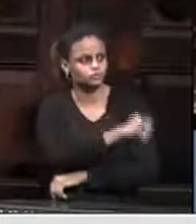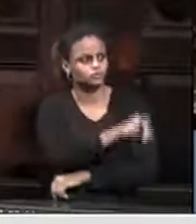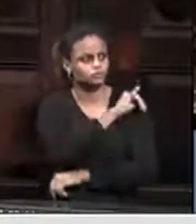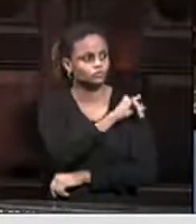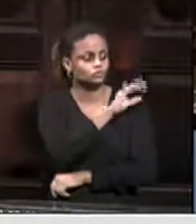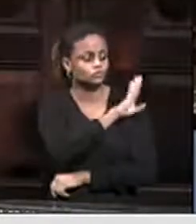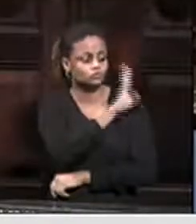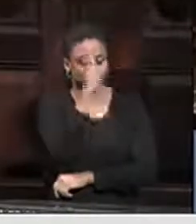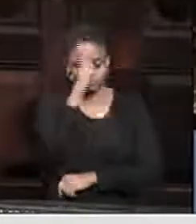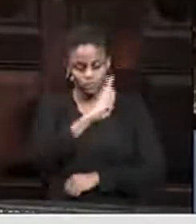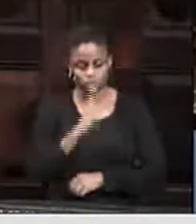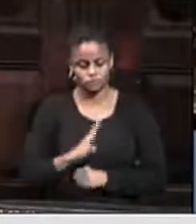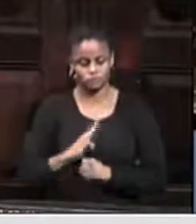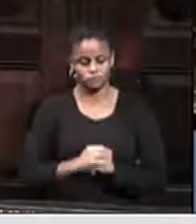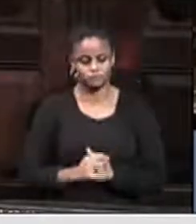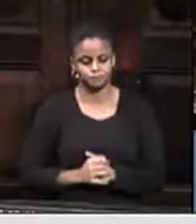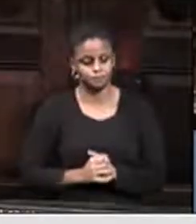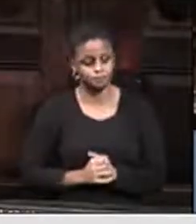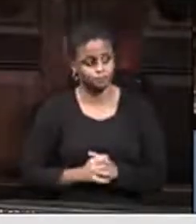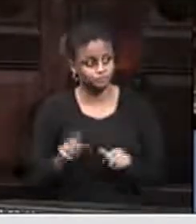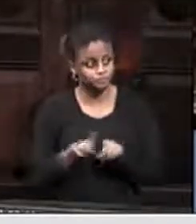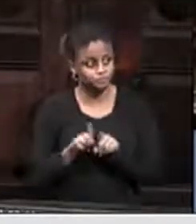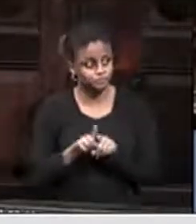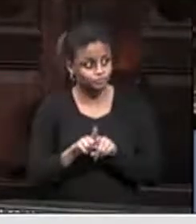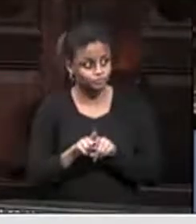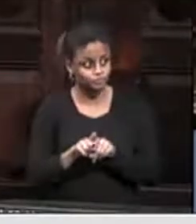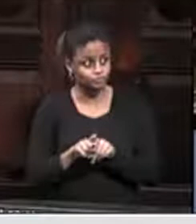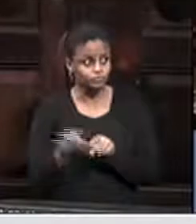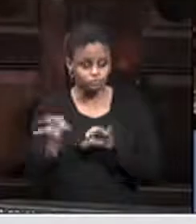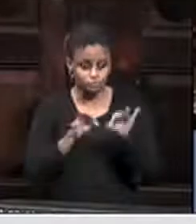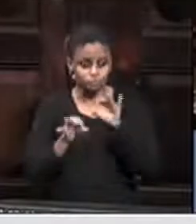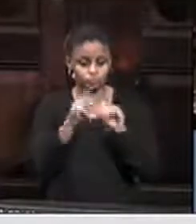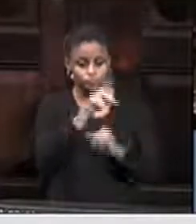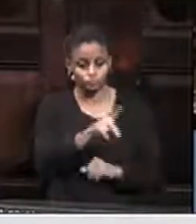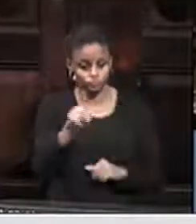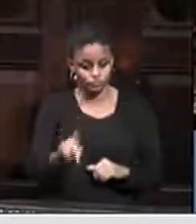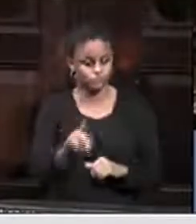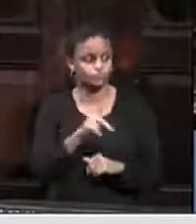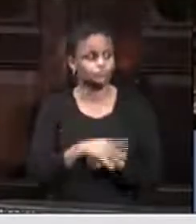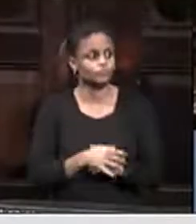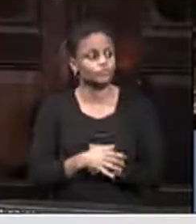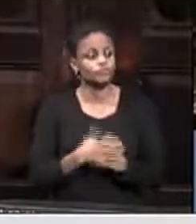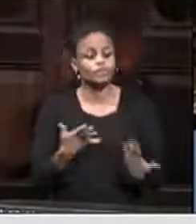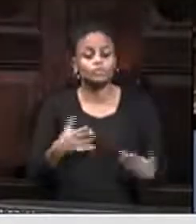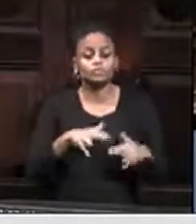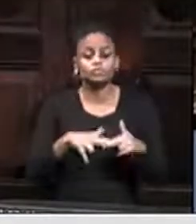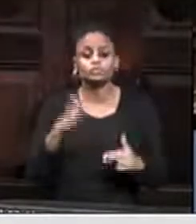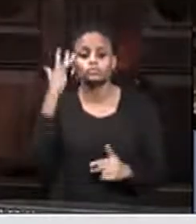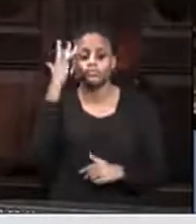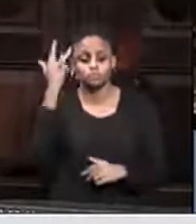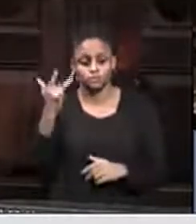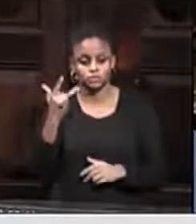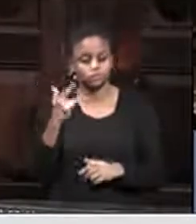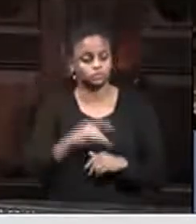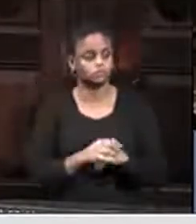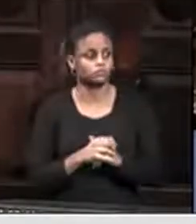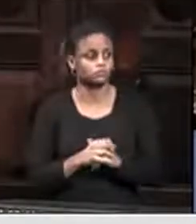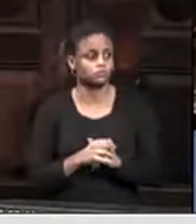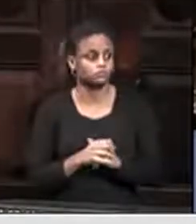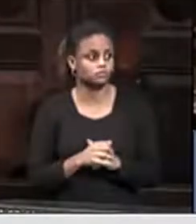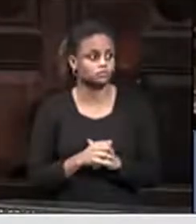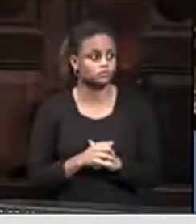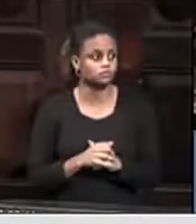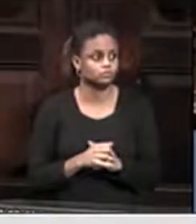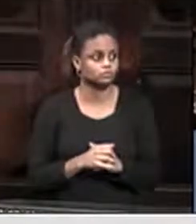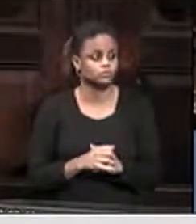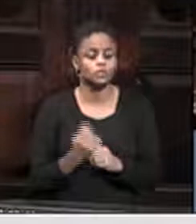de professores para cursos técnicos e tecnológicos. Portanto, amanhã, na presença, inclusive, dos dois